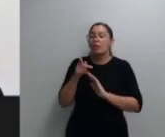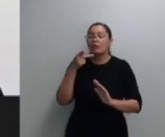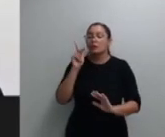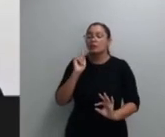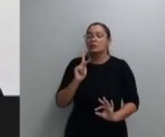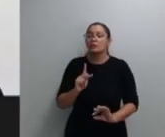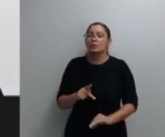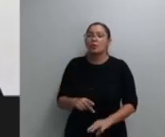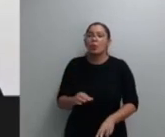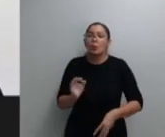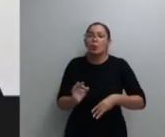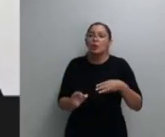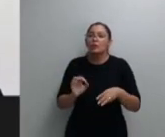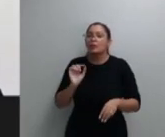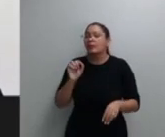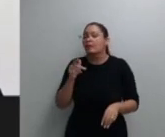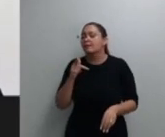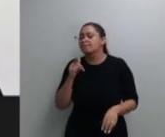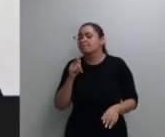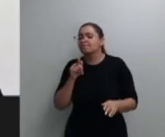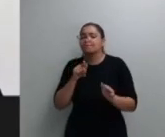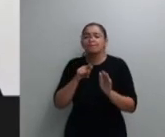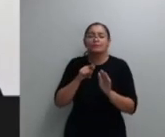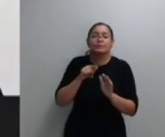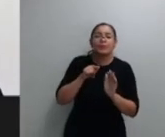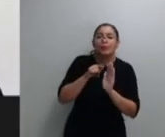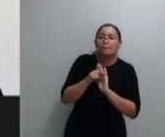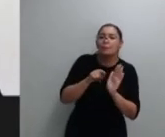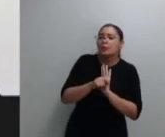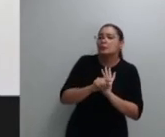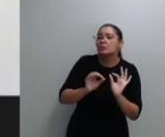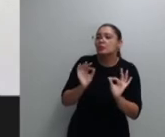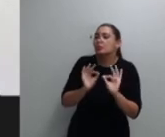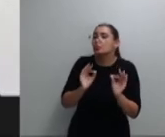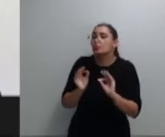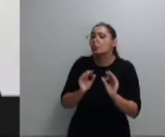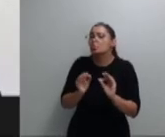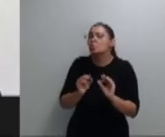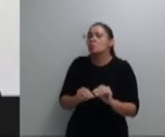Coquina gostaria de fazer alguma observação como relator ou